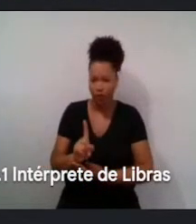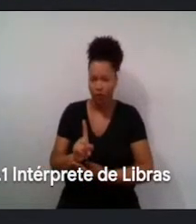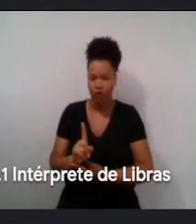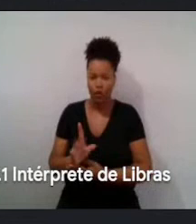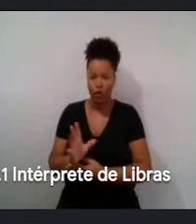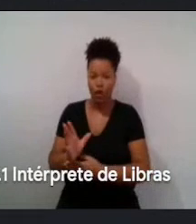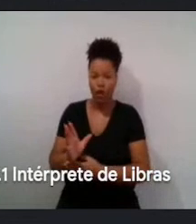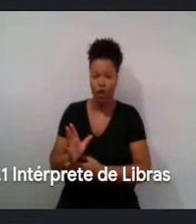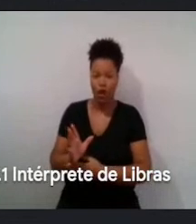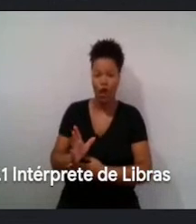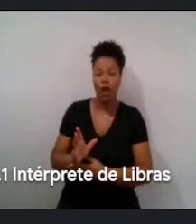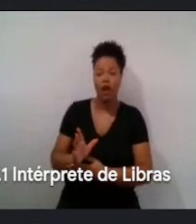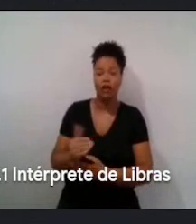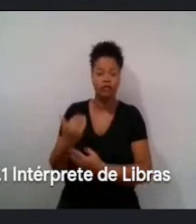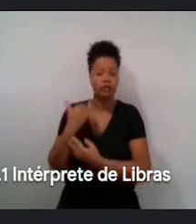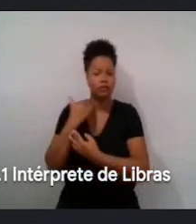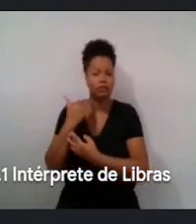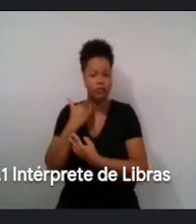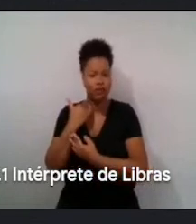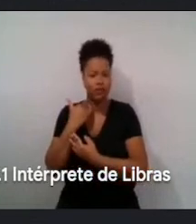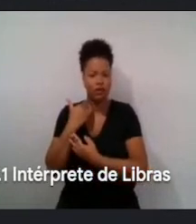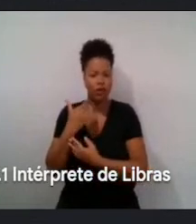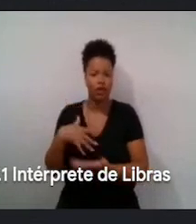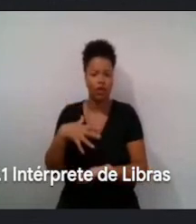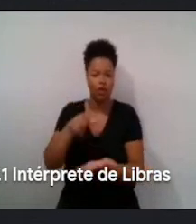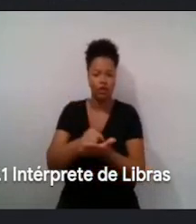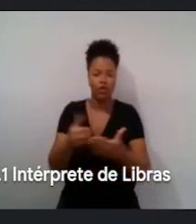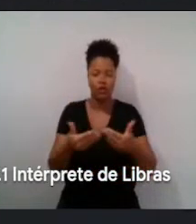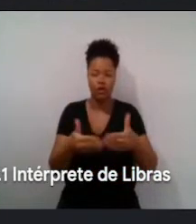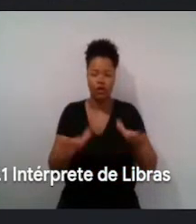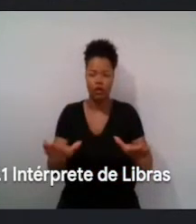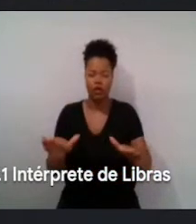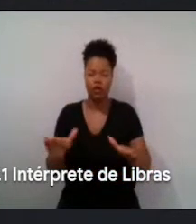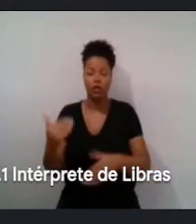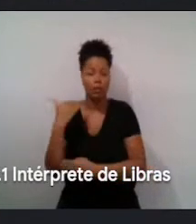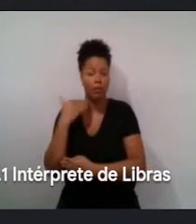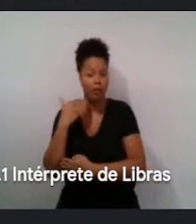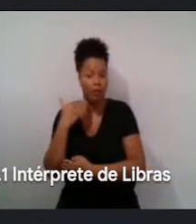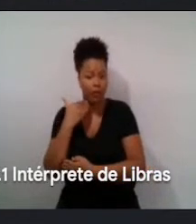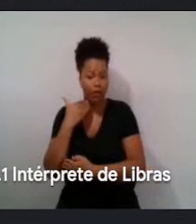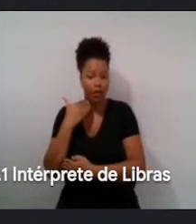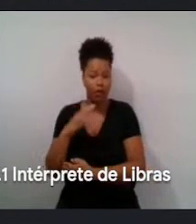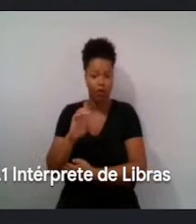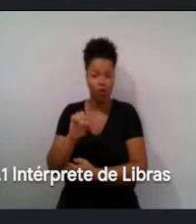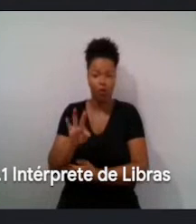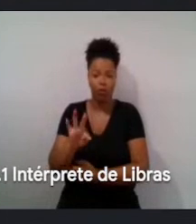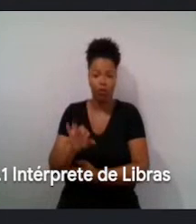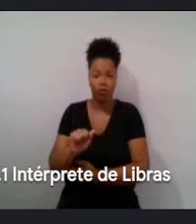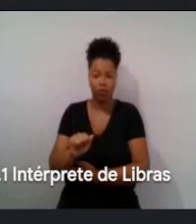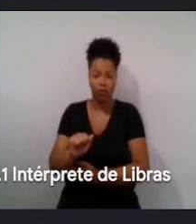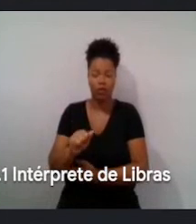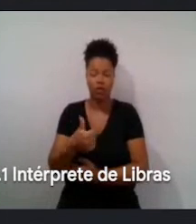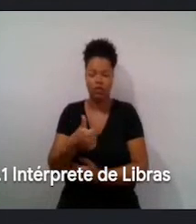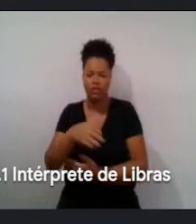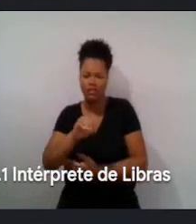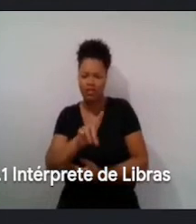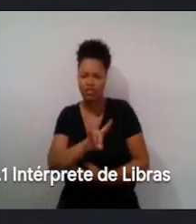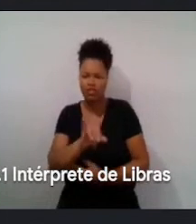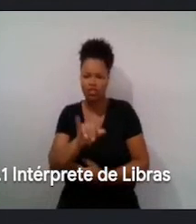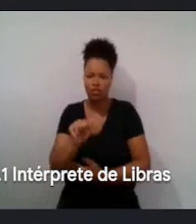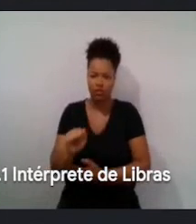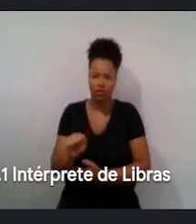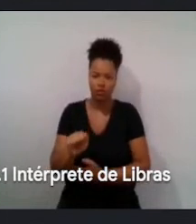em razão da omissão de registro de abertura da conta bancária e da extrapolação do prazo de 10 dias,